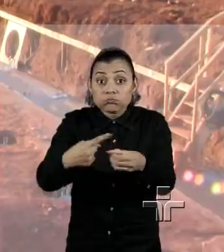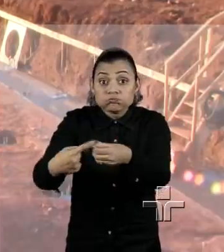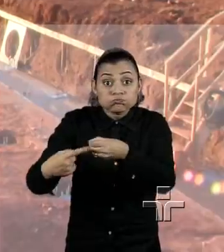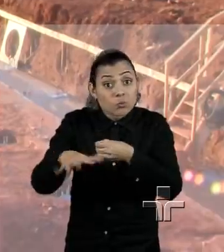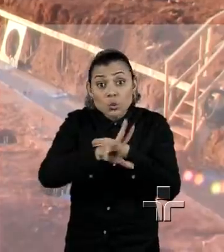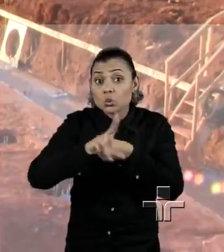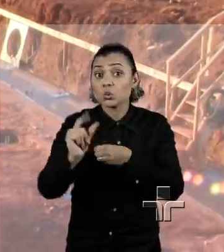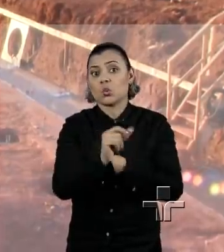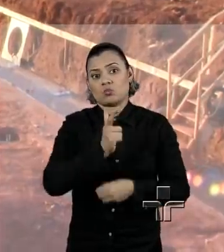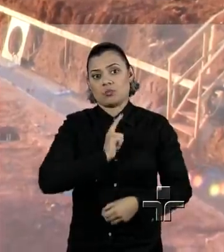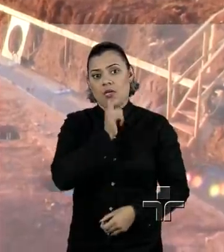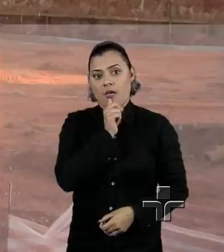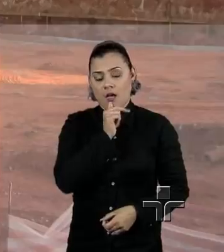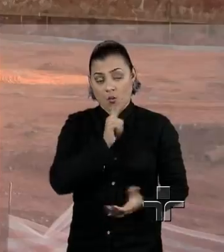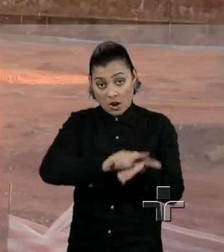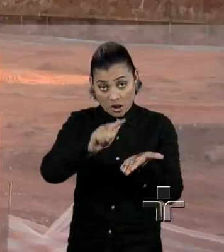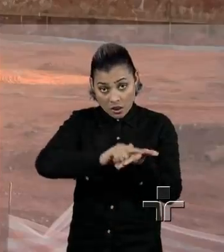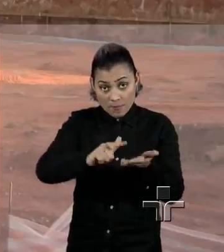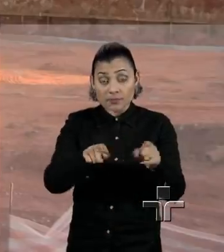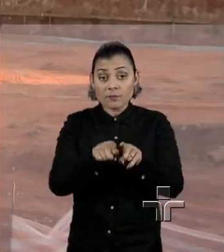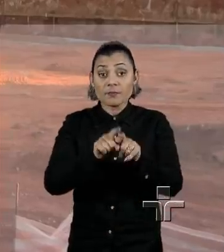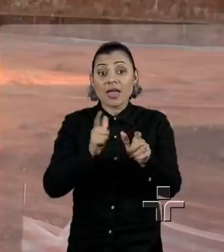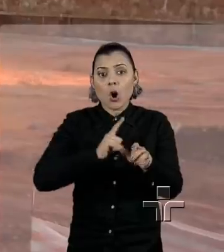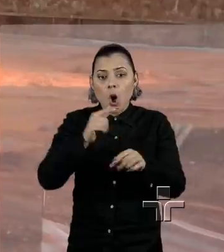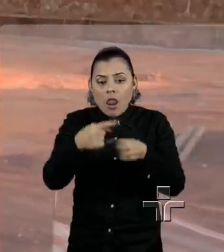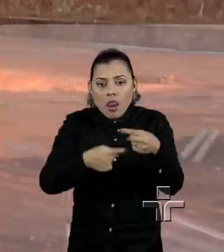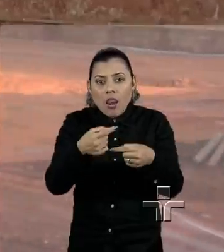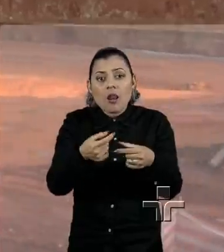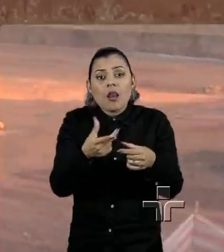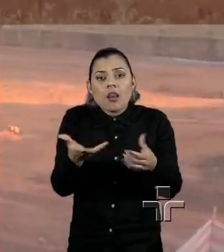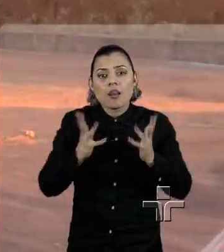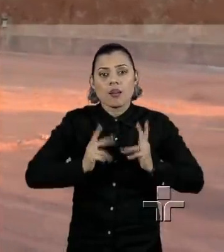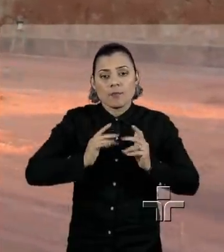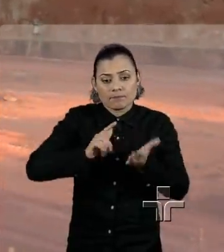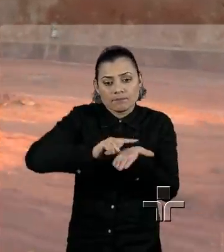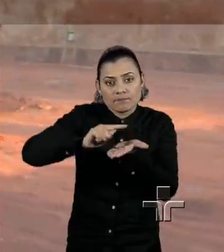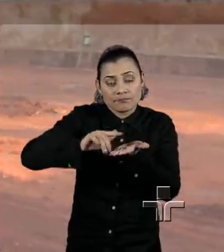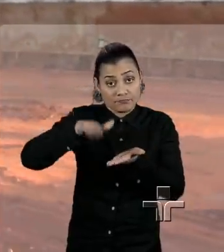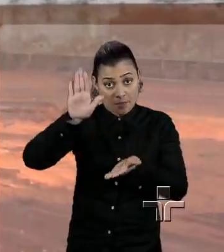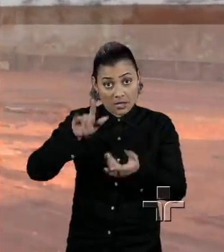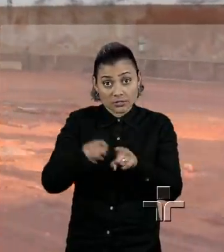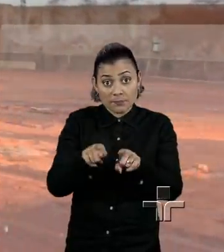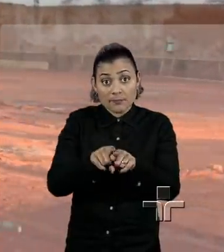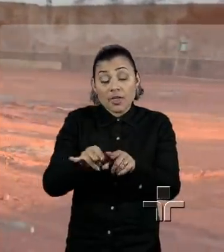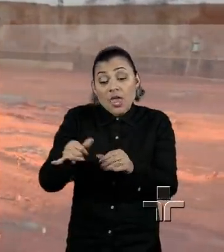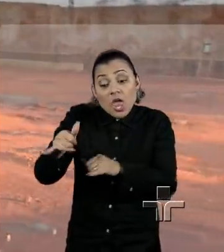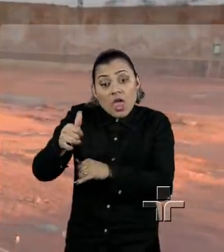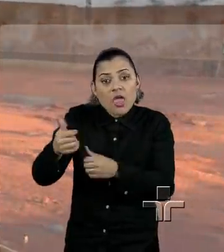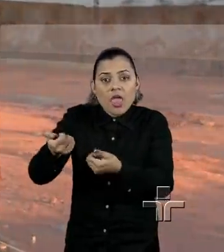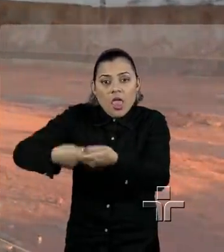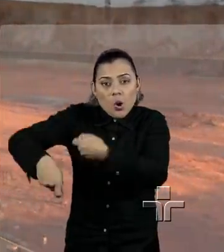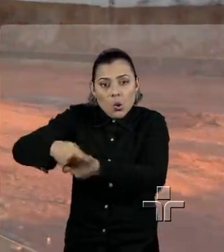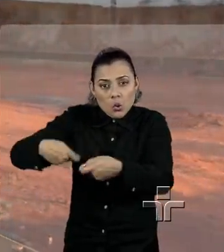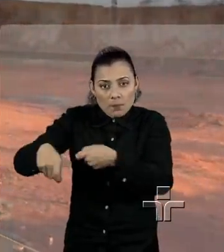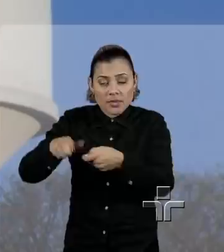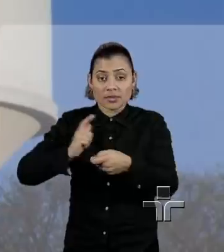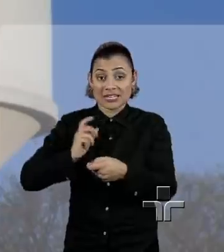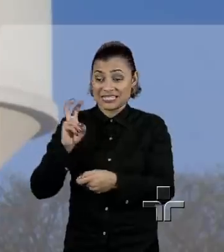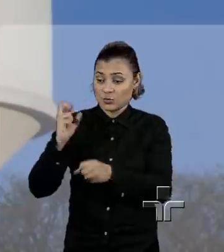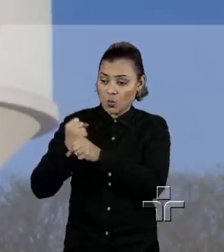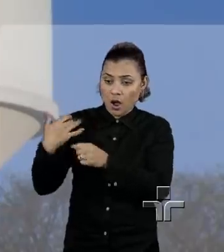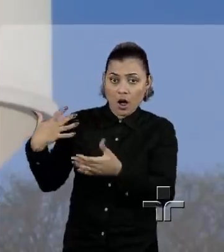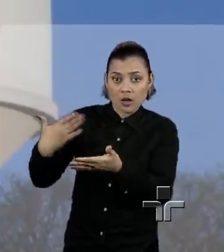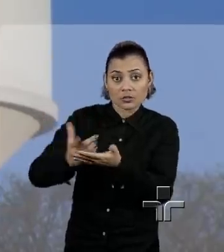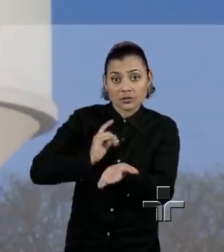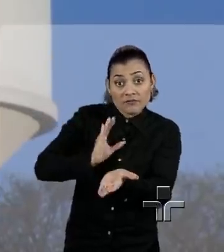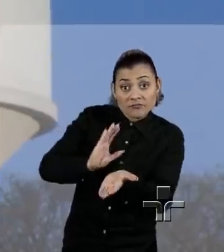tratada. Uma obra está em curso para ampliar o tratamento da água na cidade. A empresa é de economia mista. Nos últimos 5 anos foram investidos